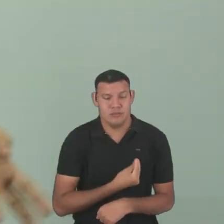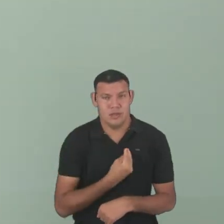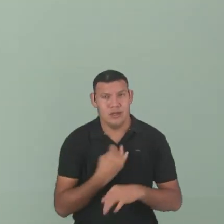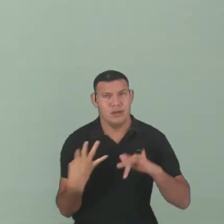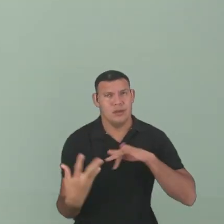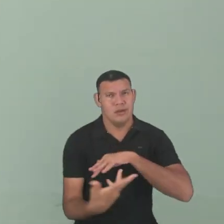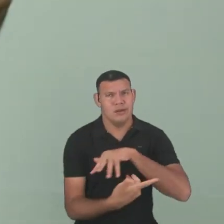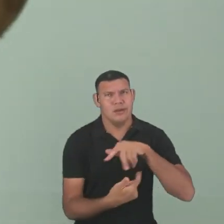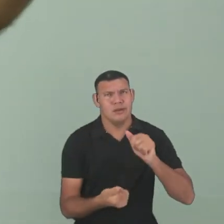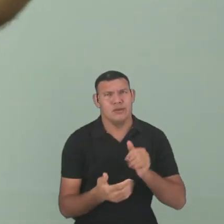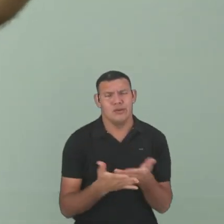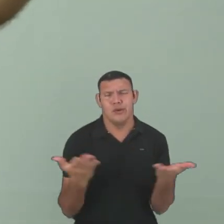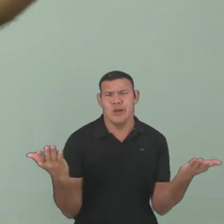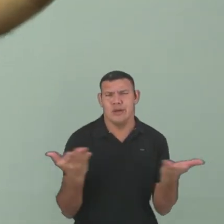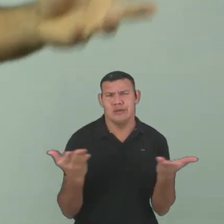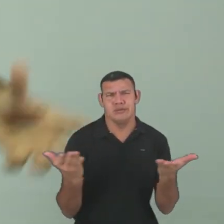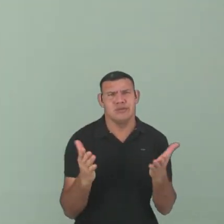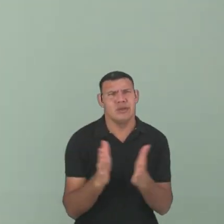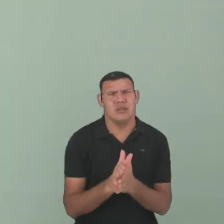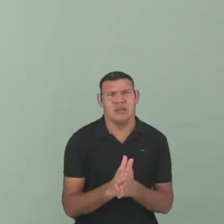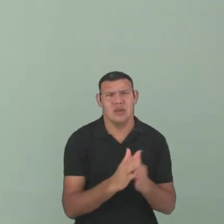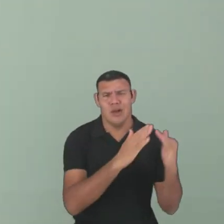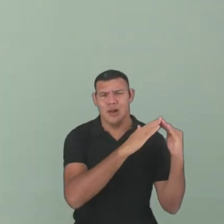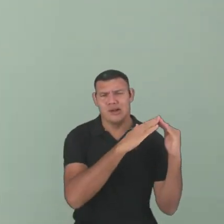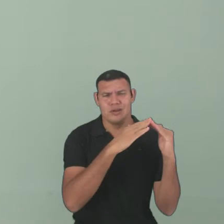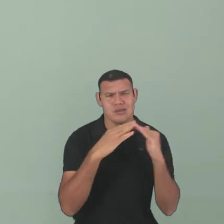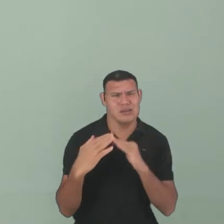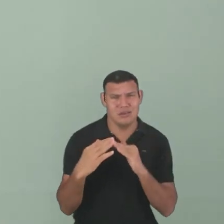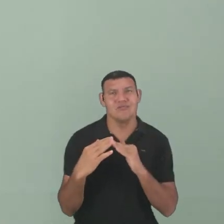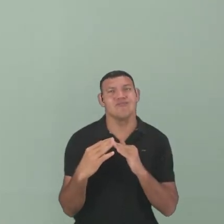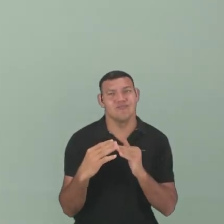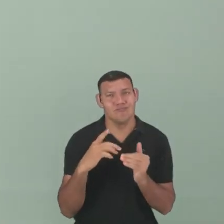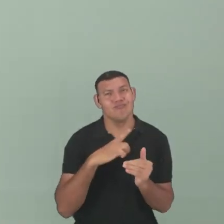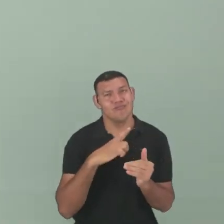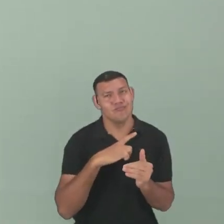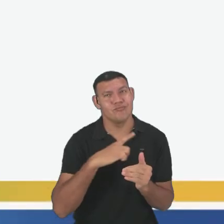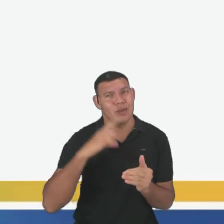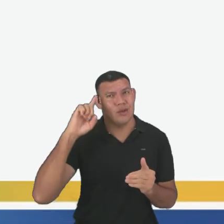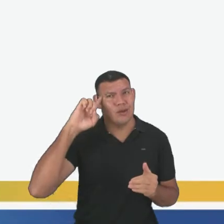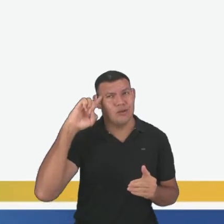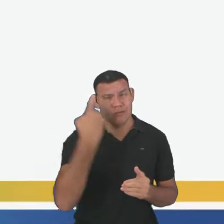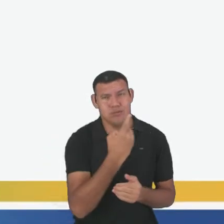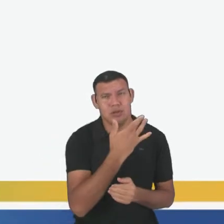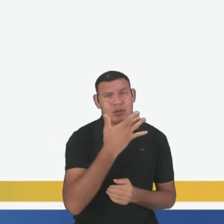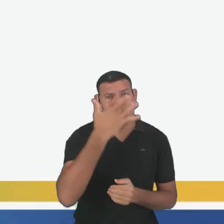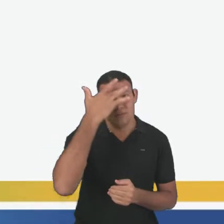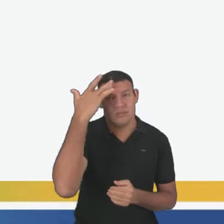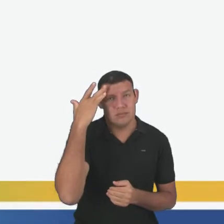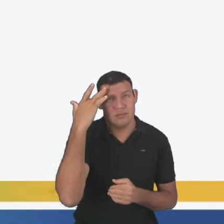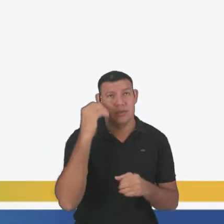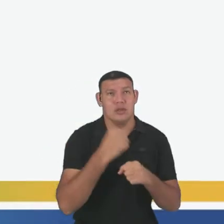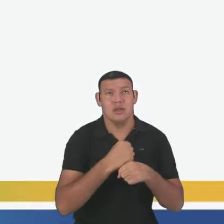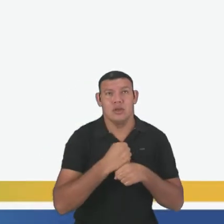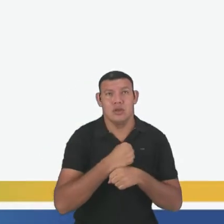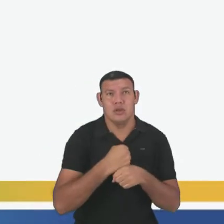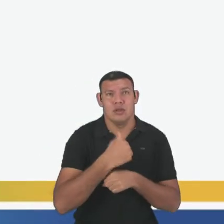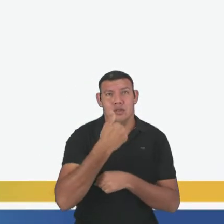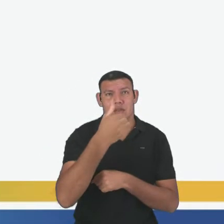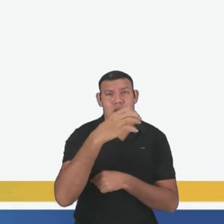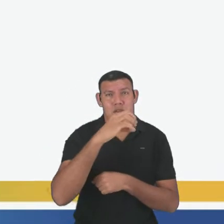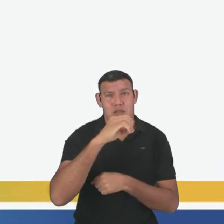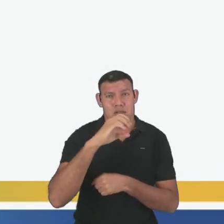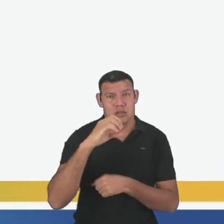é uma favela bem povoada, né? 10 mil anos depois, por volta